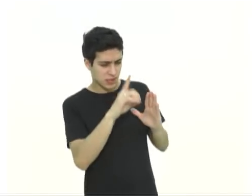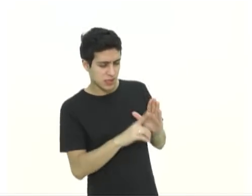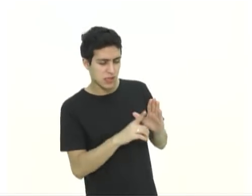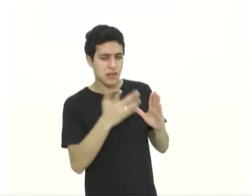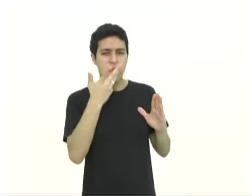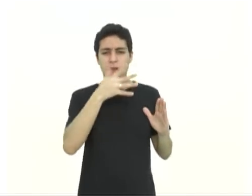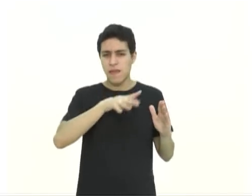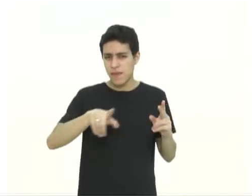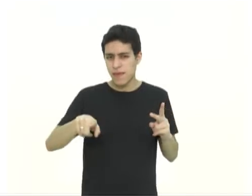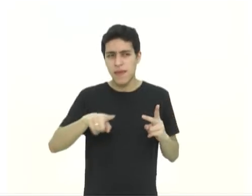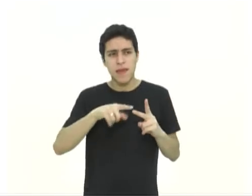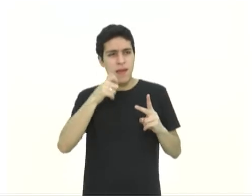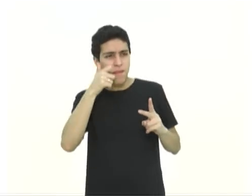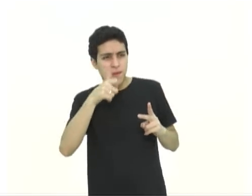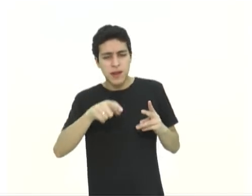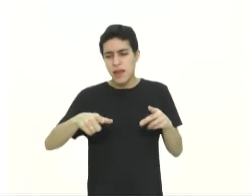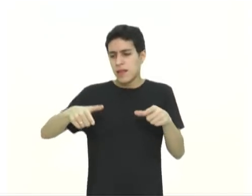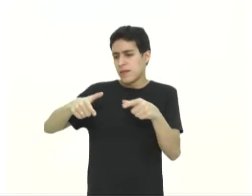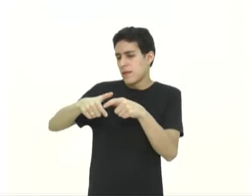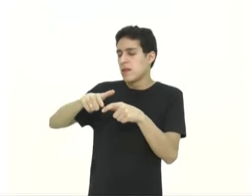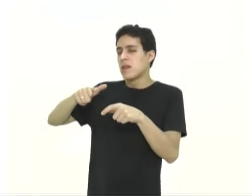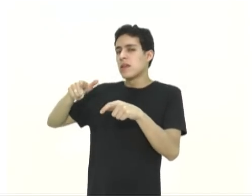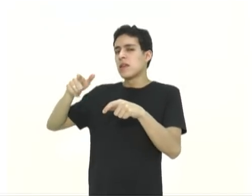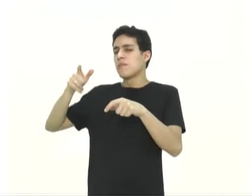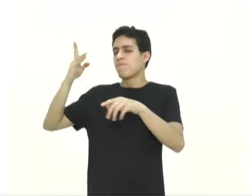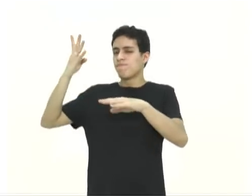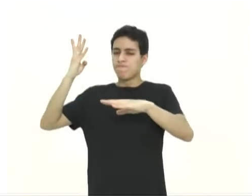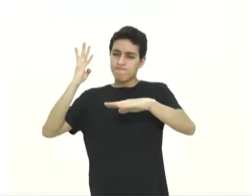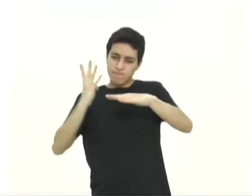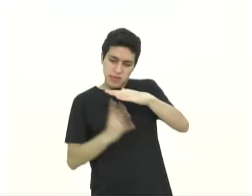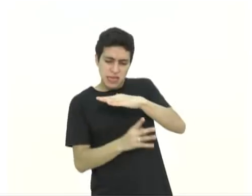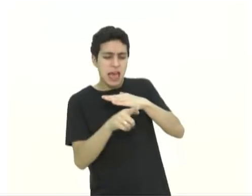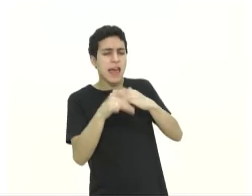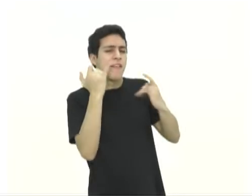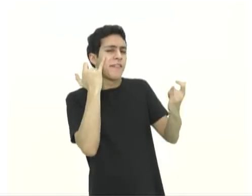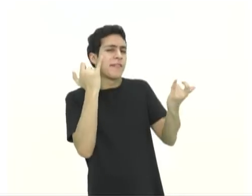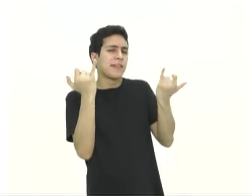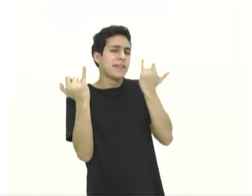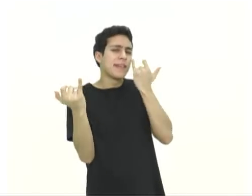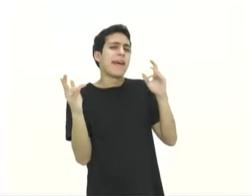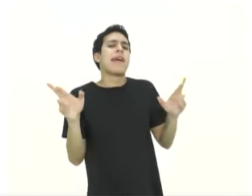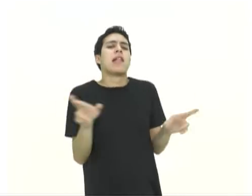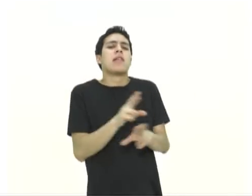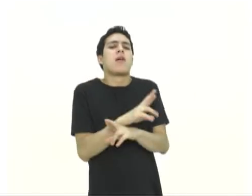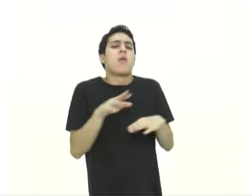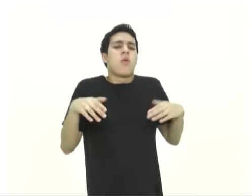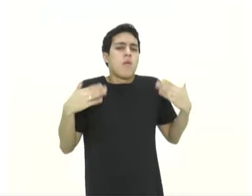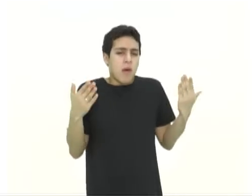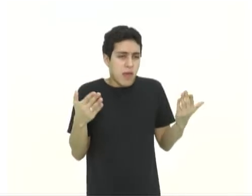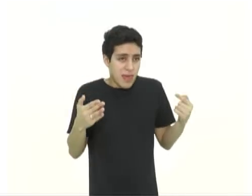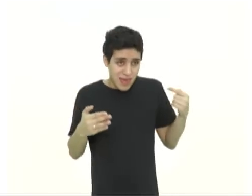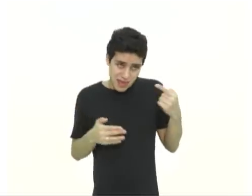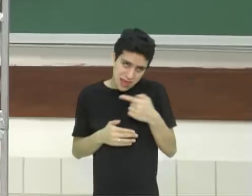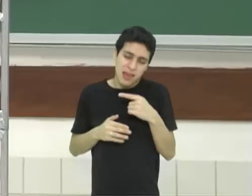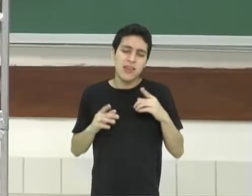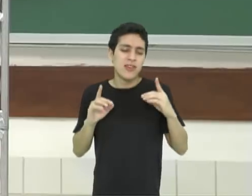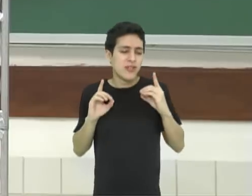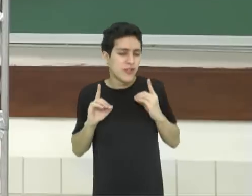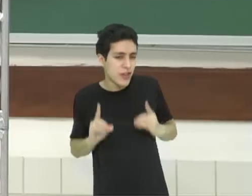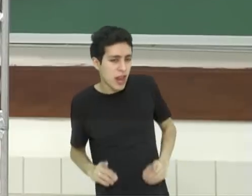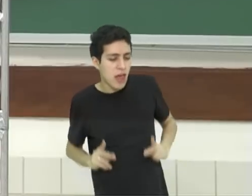minorias e das pessoas deslocadas. Esta afirmação está relacionada aos direitos humanos,